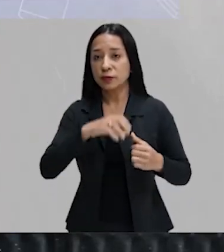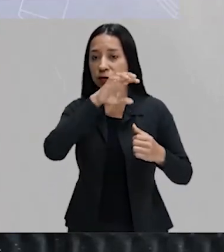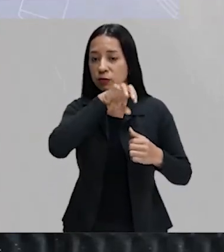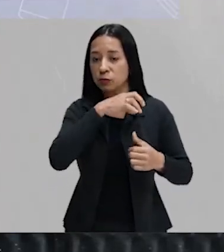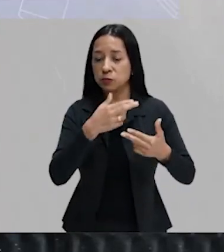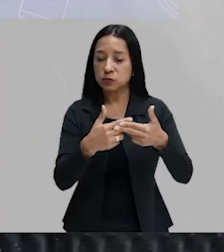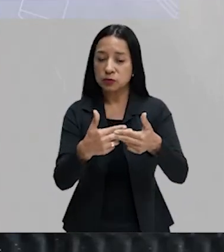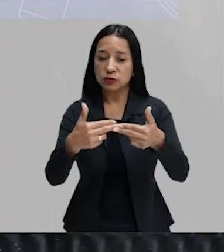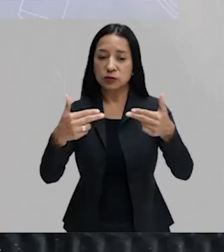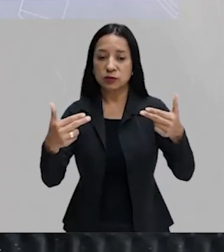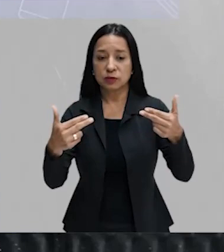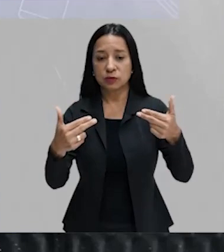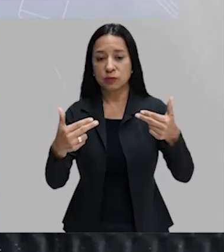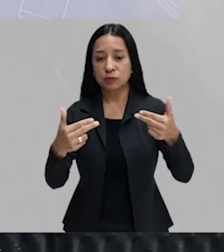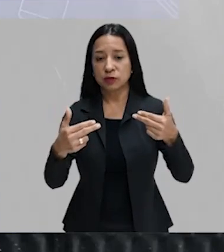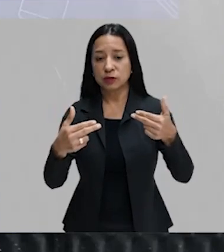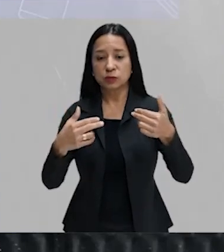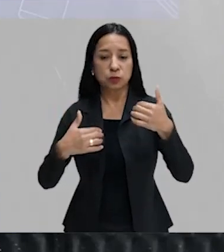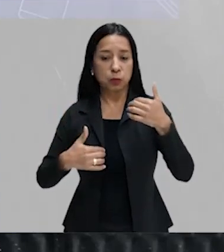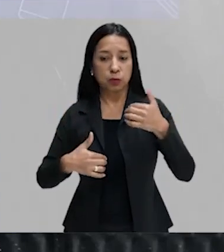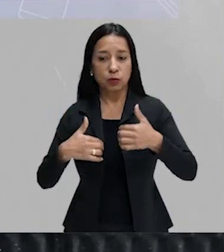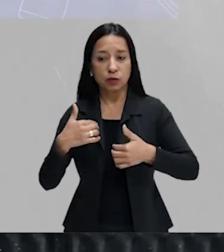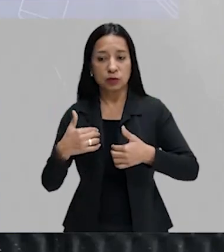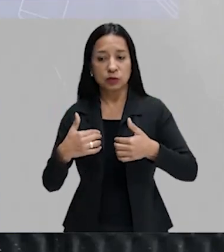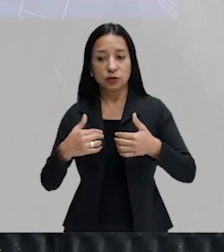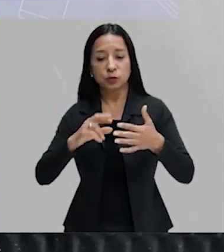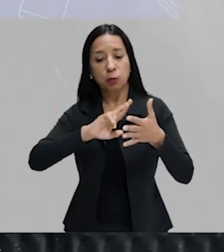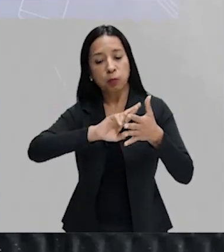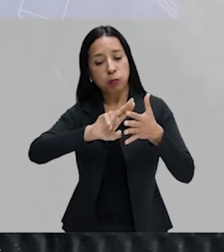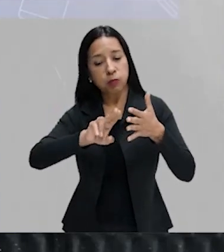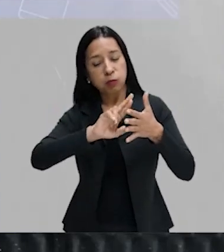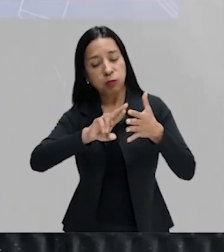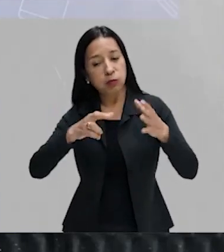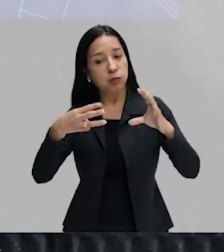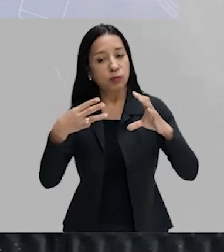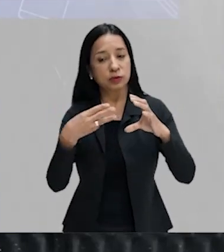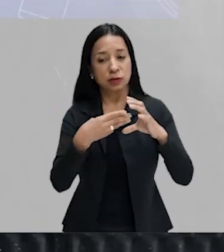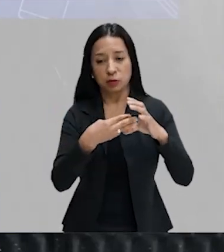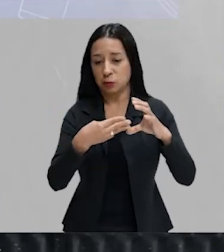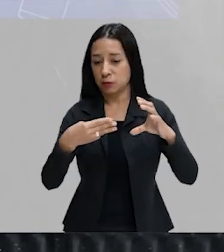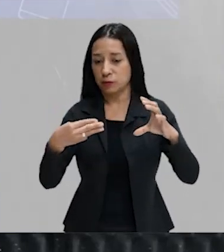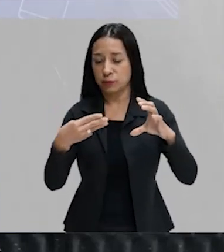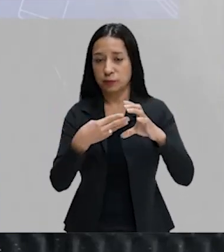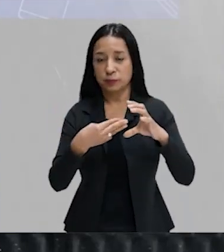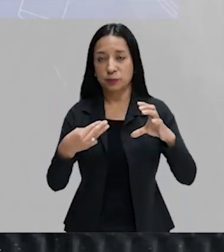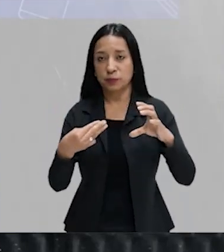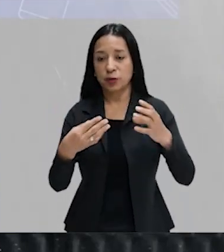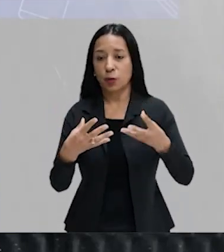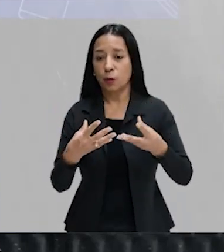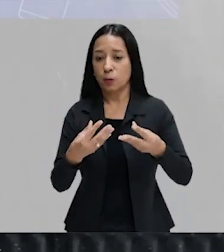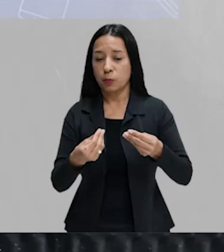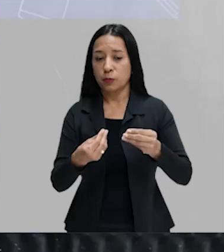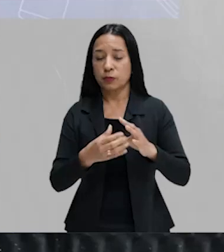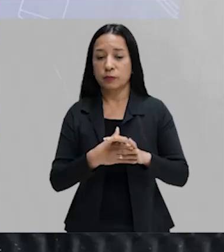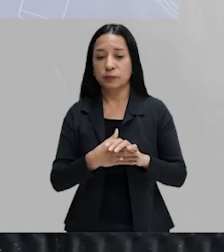organismos multicelulares. Quer dizer que eles são formados por muitas células, ok?